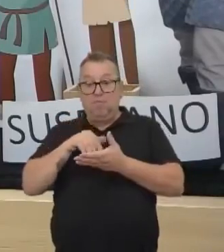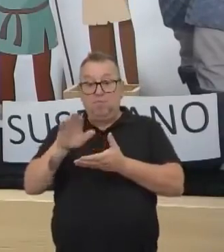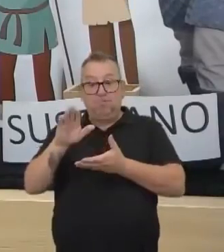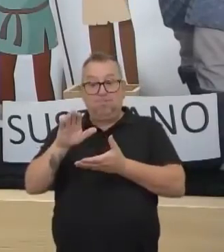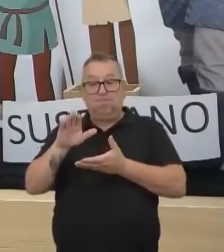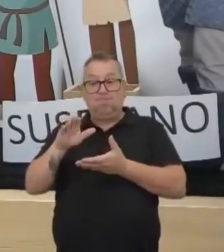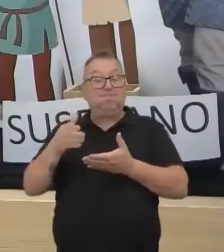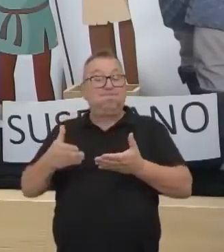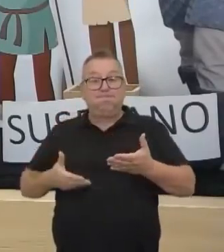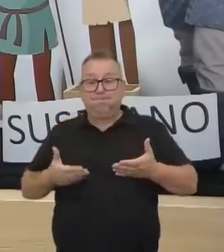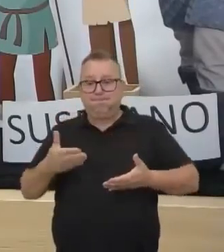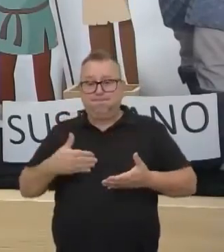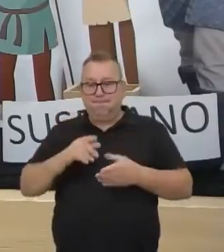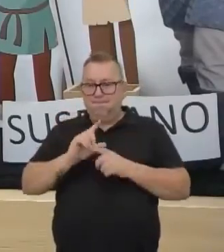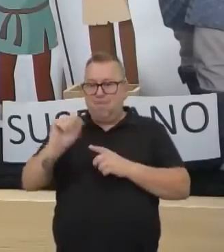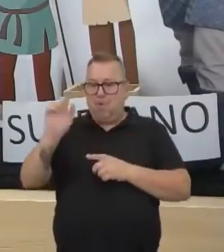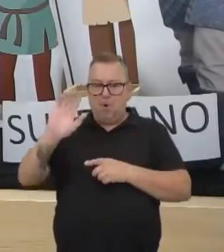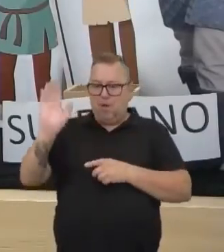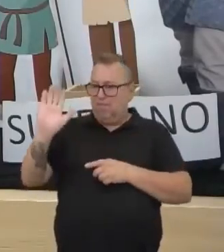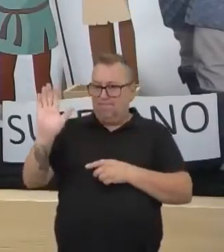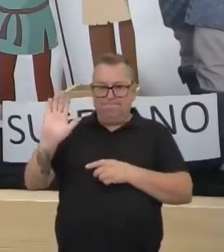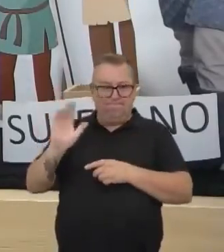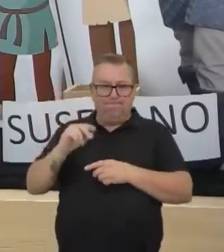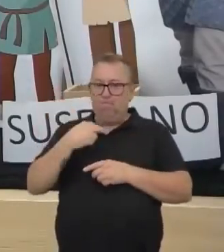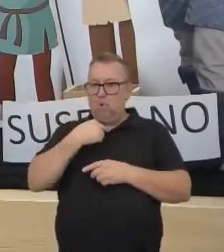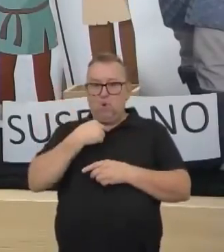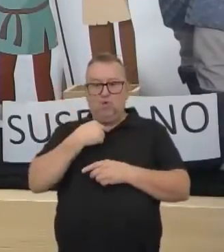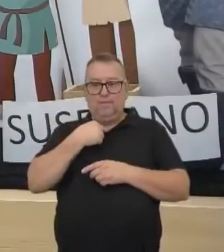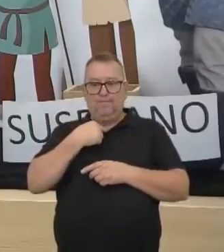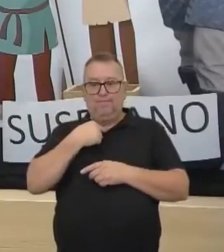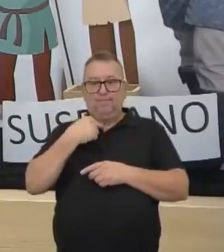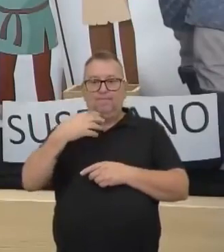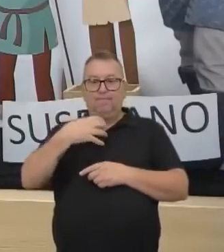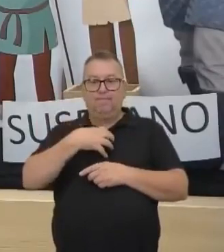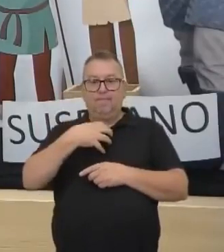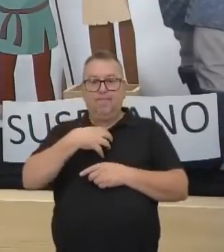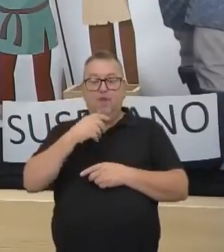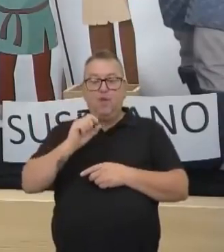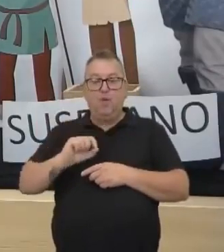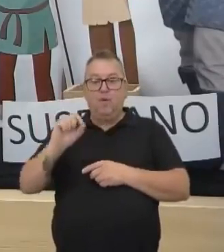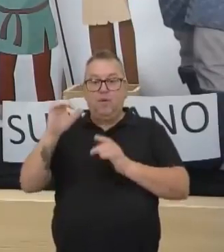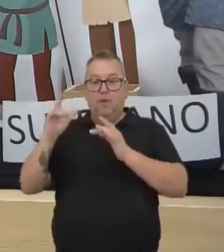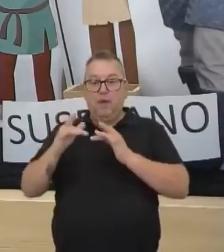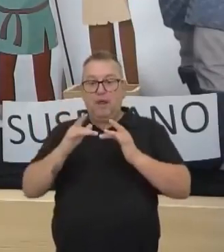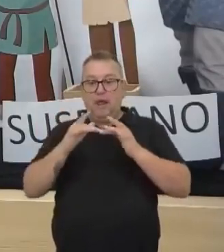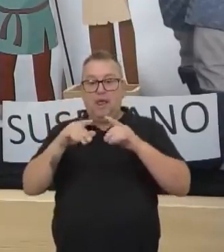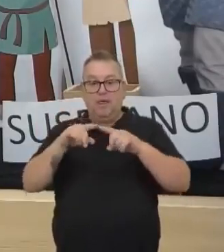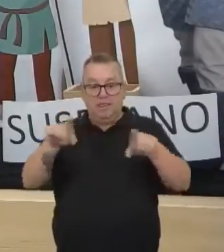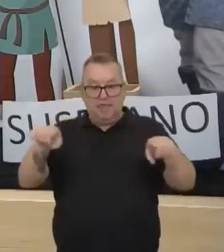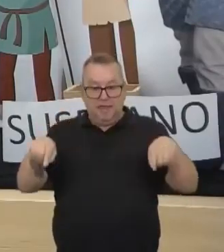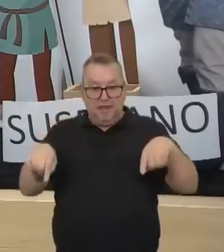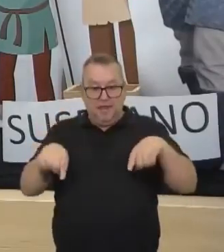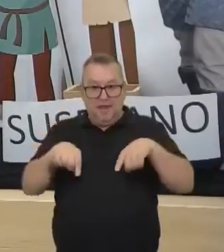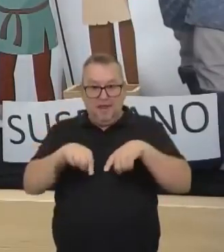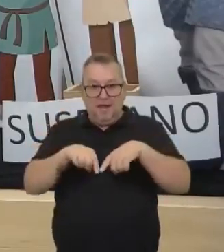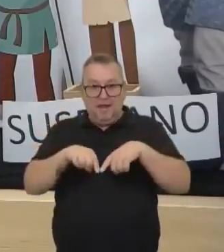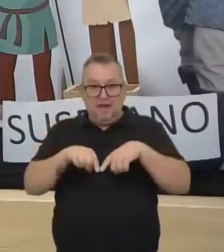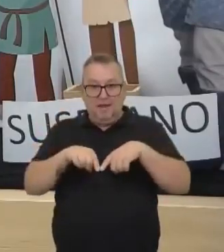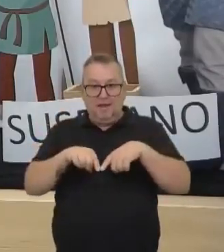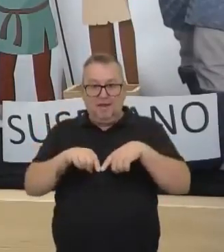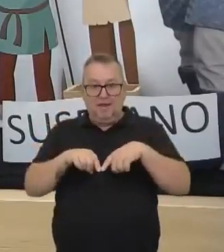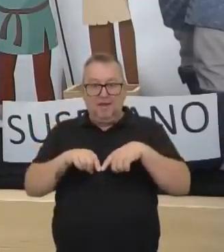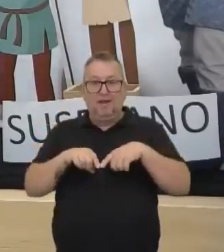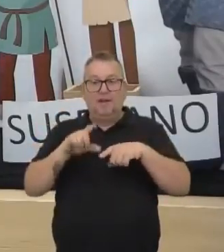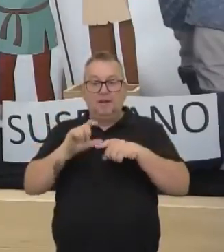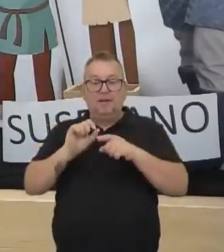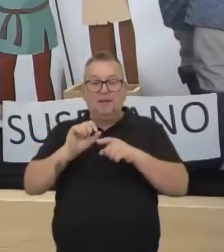servos da terra. Ele não pode. A condição de servo está relacionada à terra, né? O servo, ele está preso